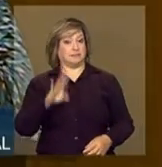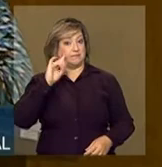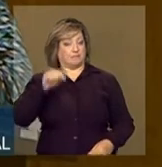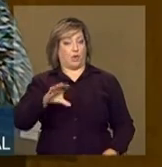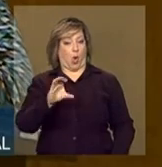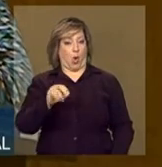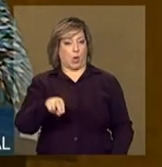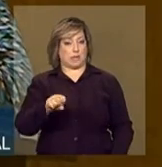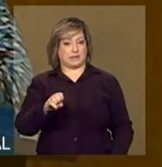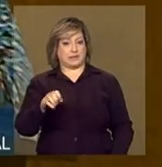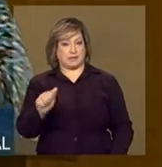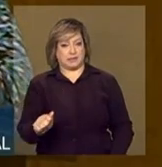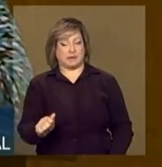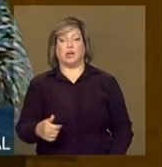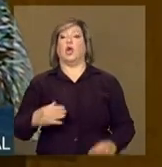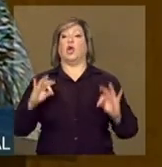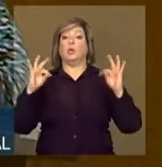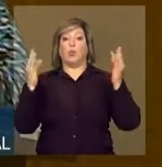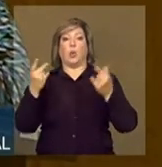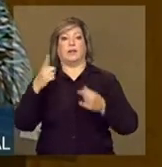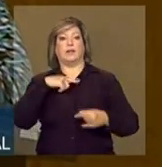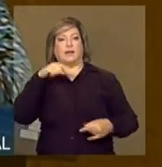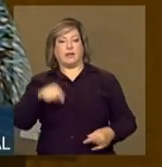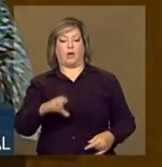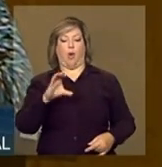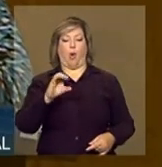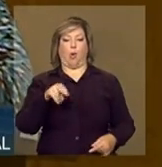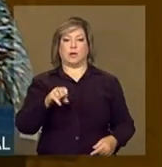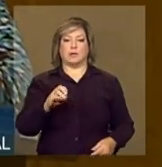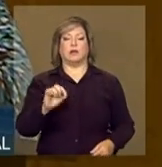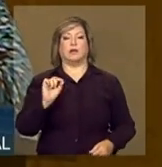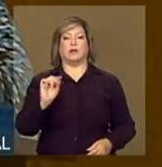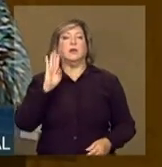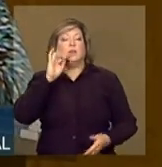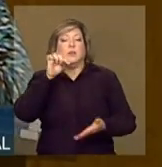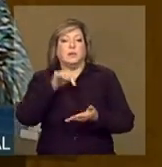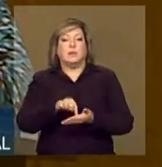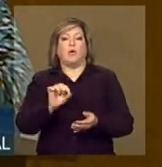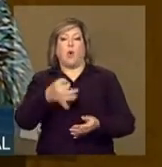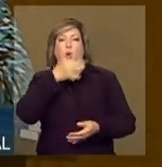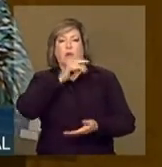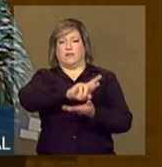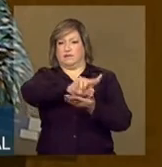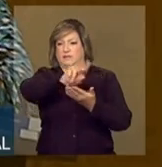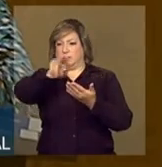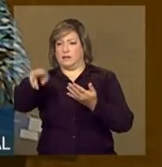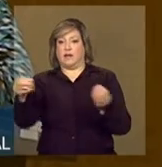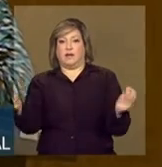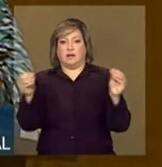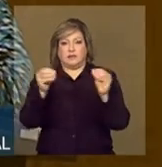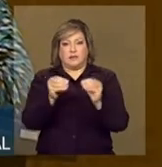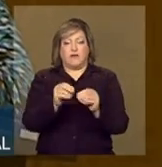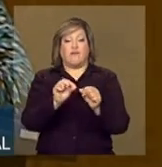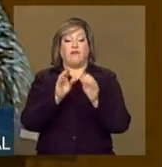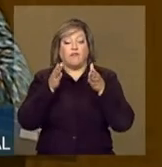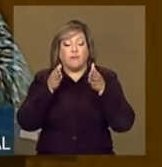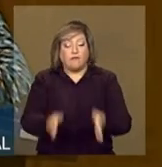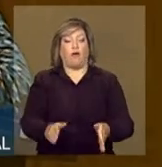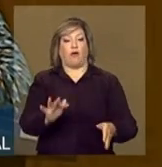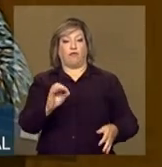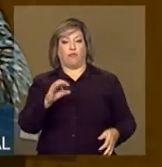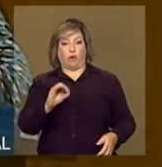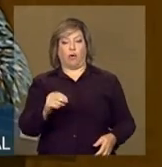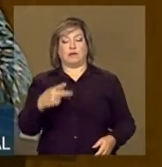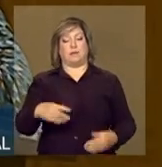têm o CONSEA como um ponto de convergência, o ponto de elaboração, enfim, o ponto focal desse